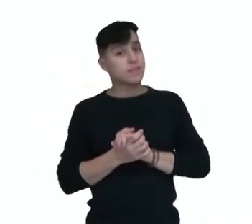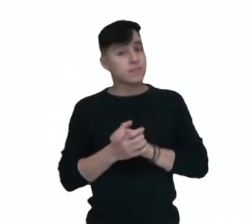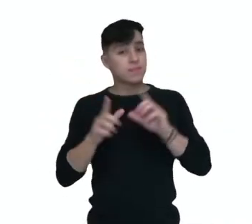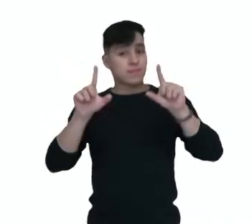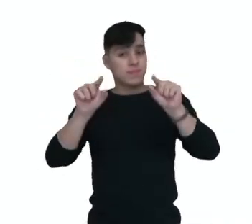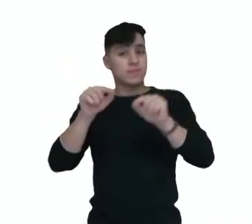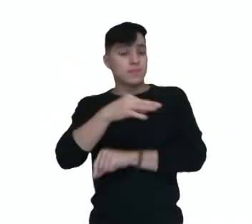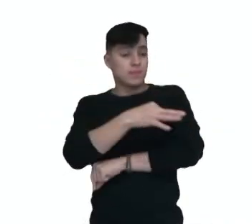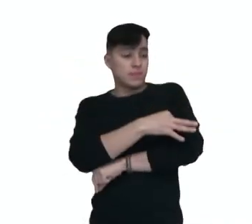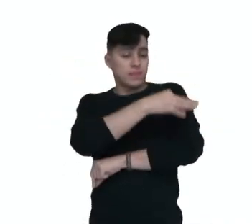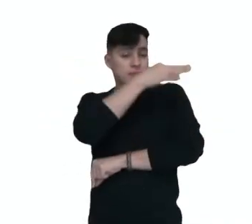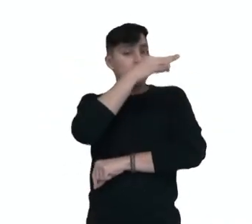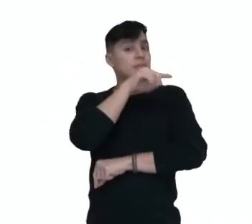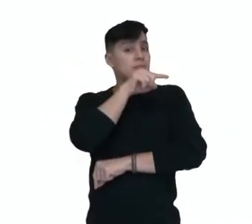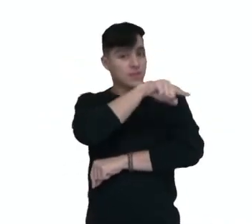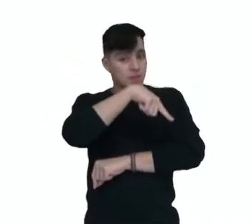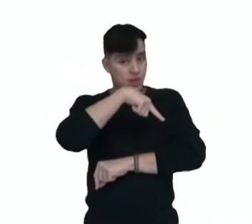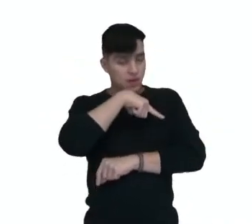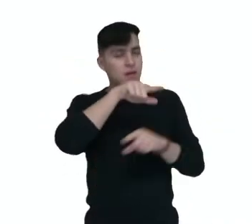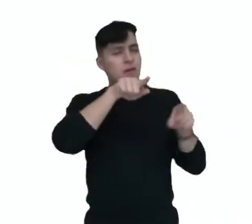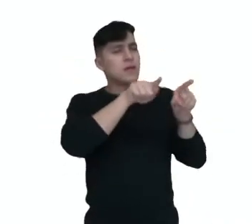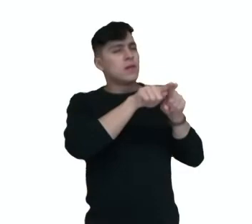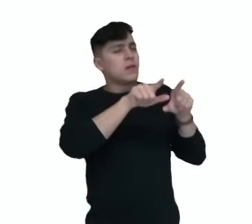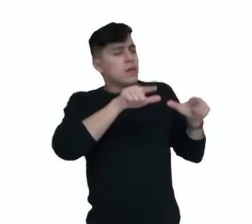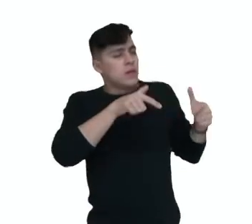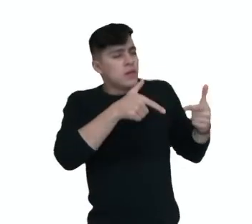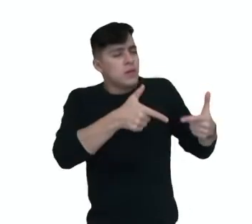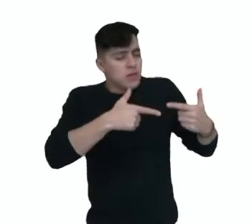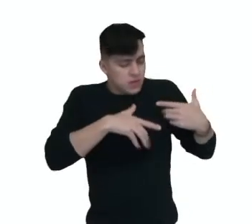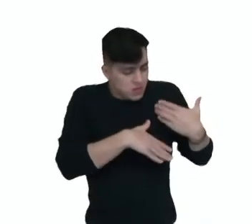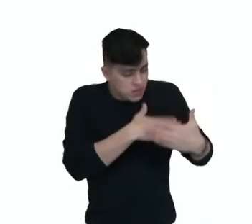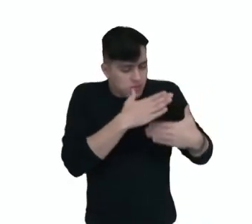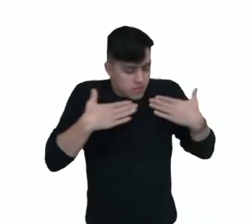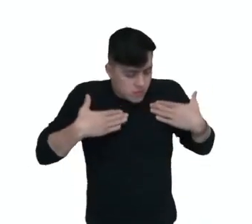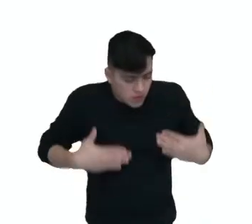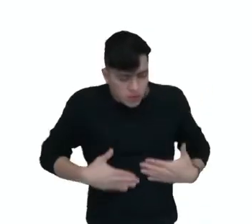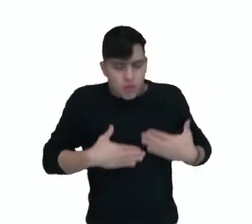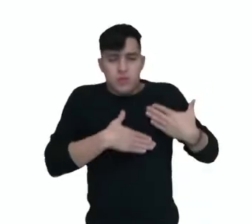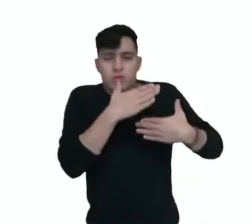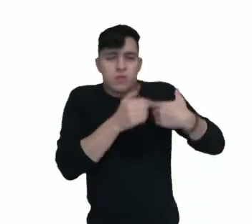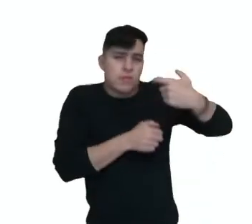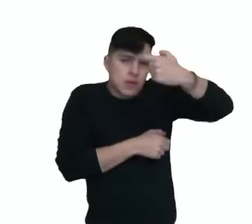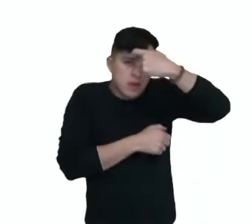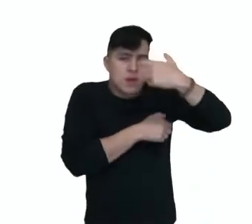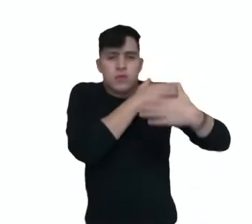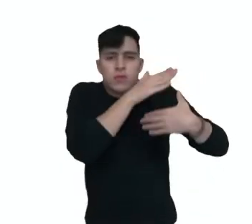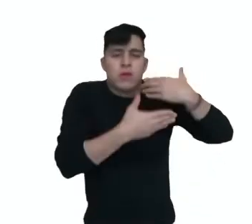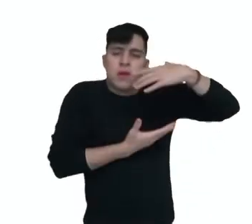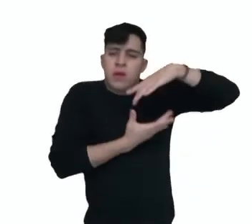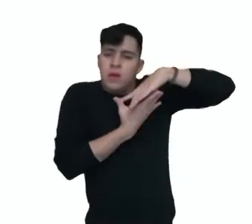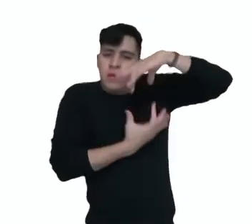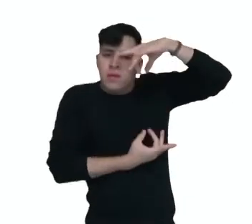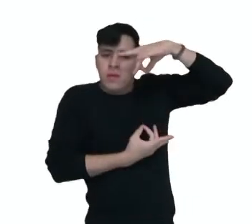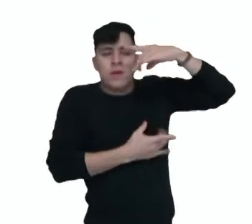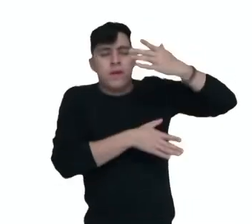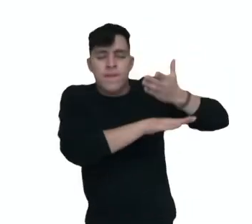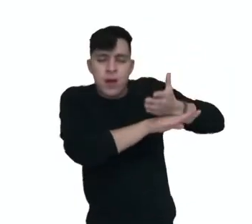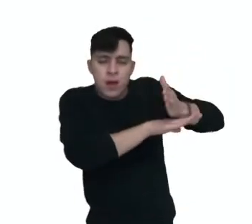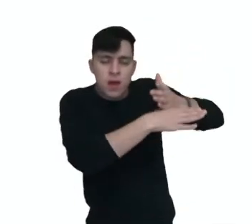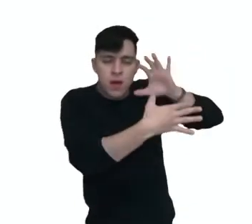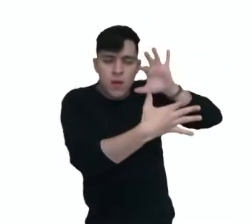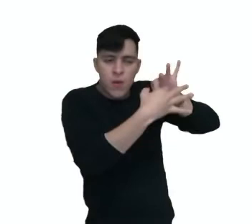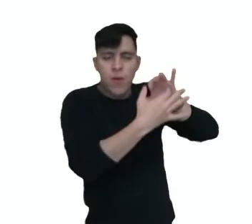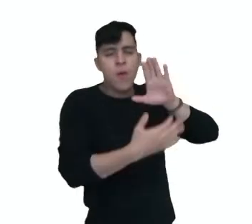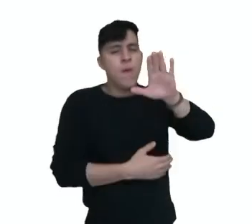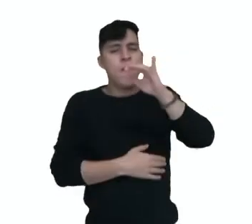sistema coerente de combate e desenvolvimento físico, mental e espiritual. É a prática de exercícios físicos. Então, normalmente, a